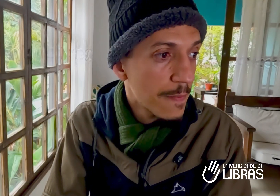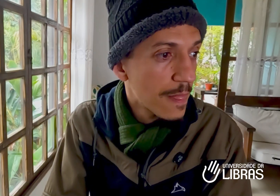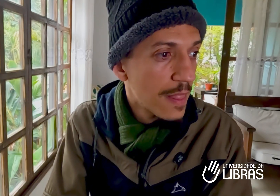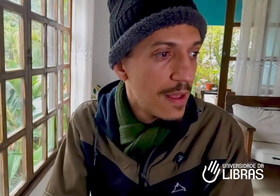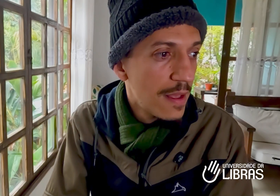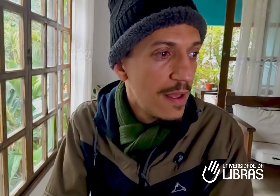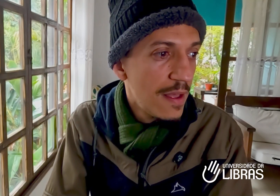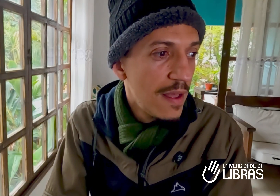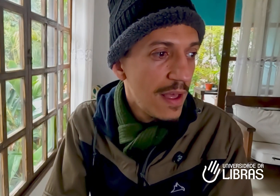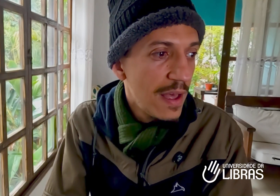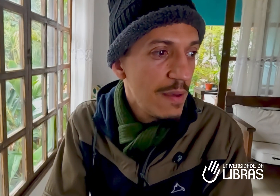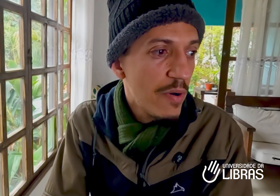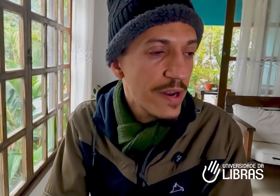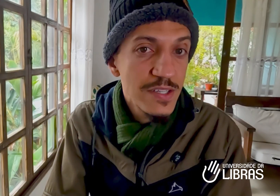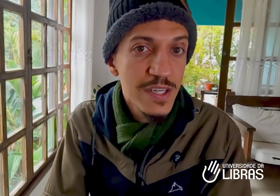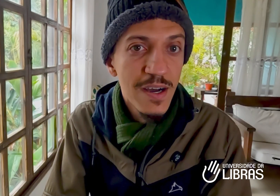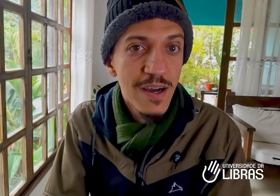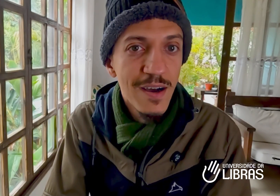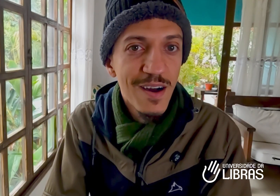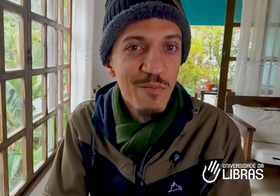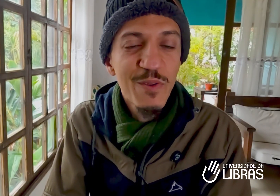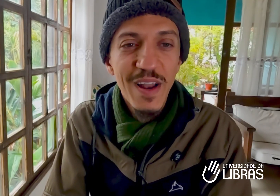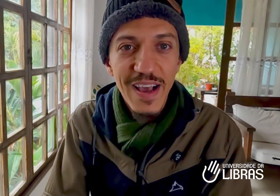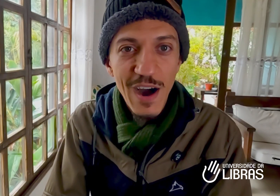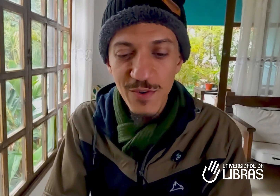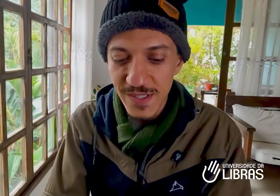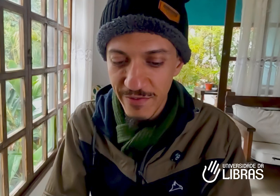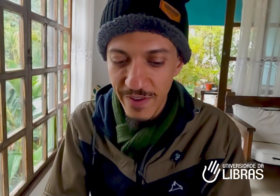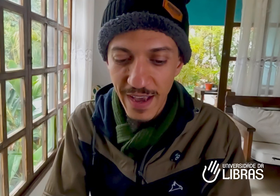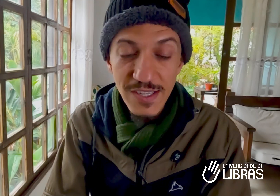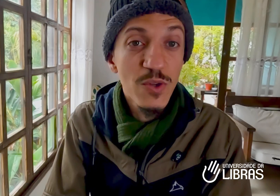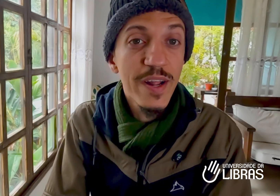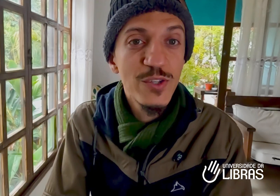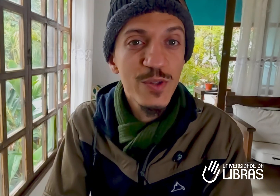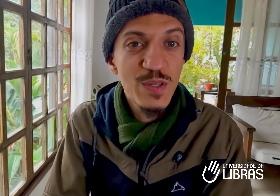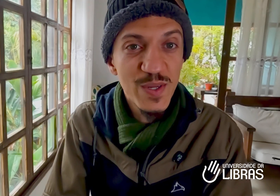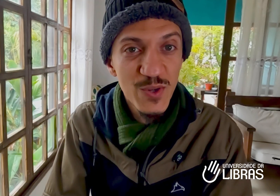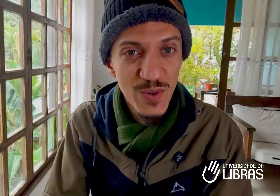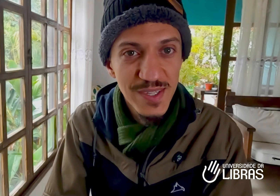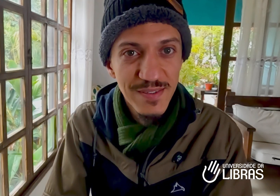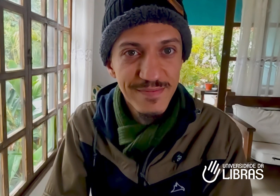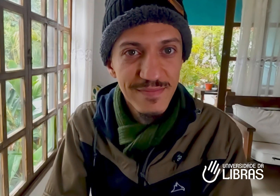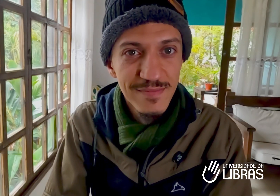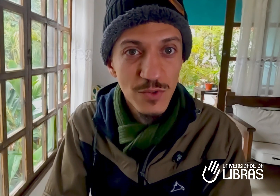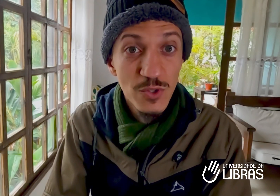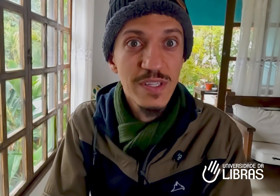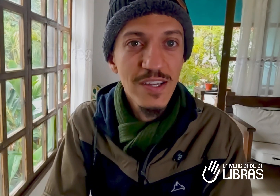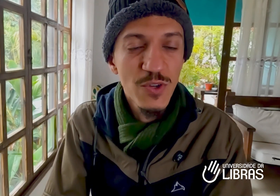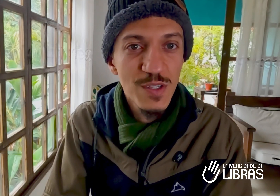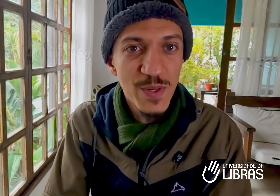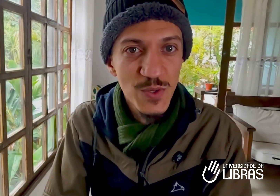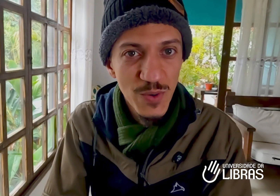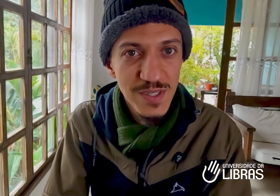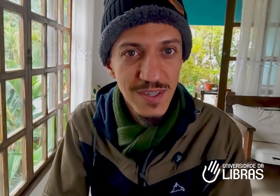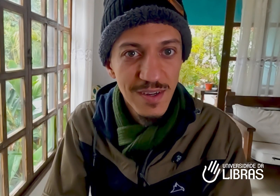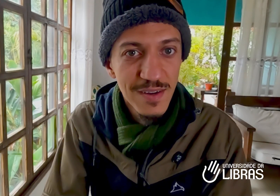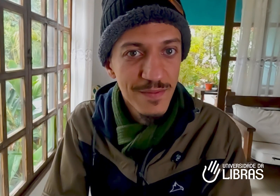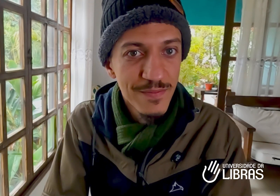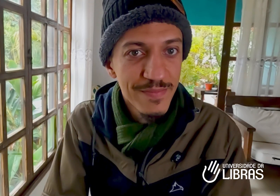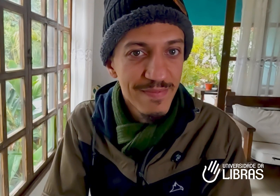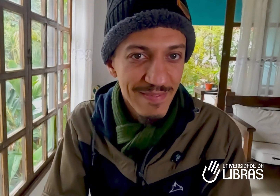Agora, embora seja muito legal você ver a história de outras pessoas, o sucesso de outras